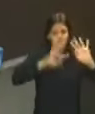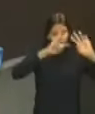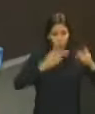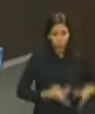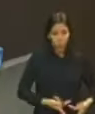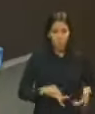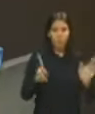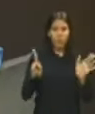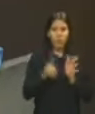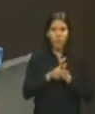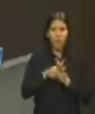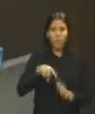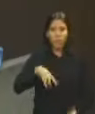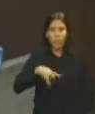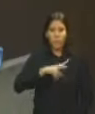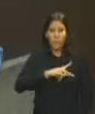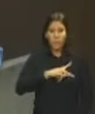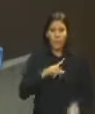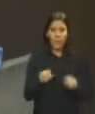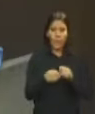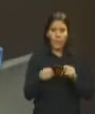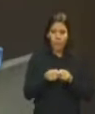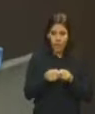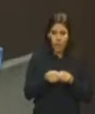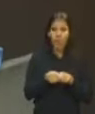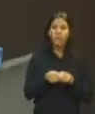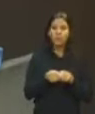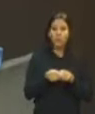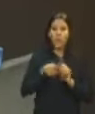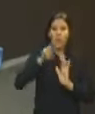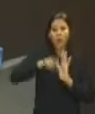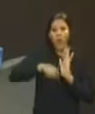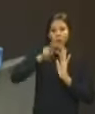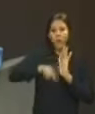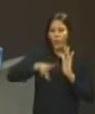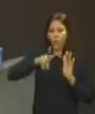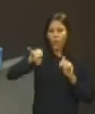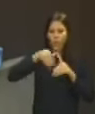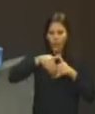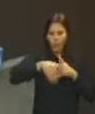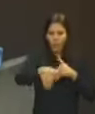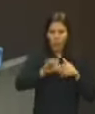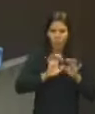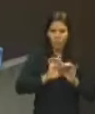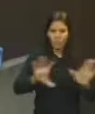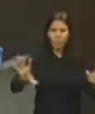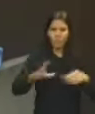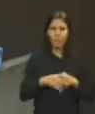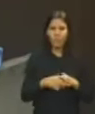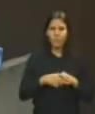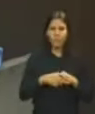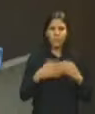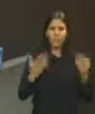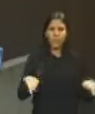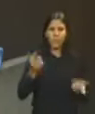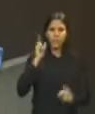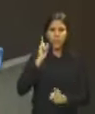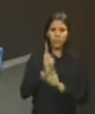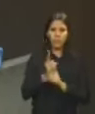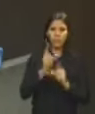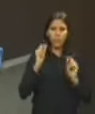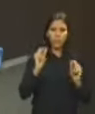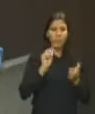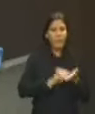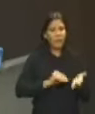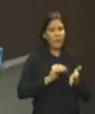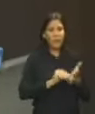com o Ministério Público. Ou seja, esta missão, cujo relatório deve sair em breve, ela diagnostica vazios